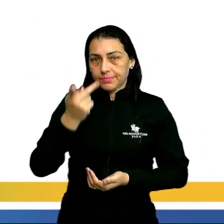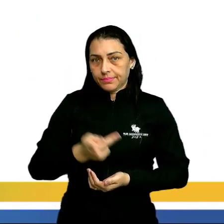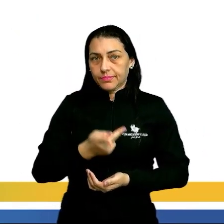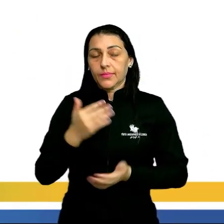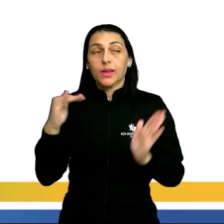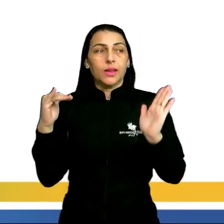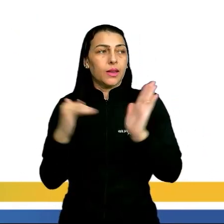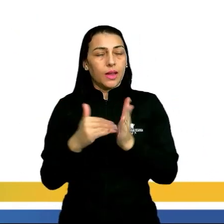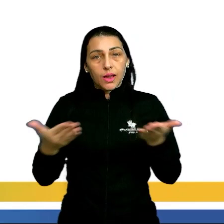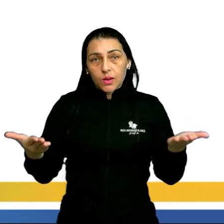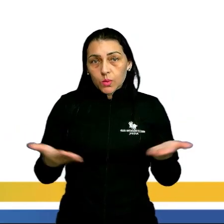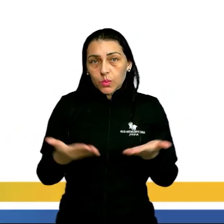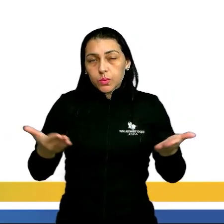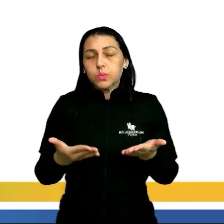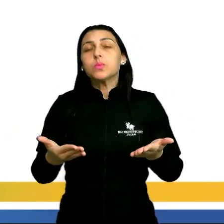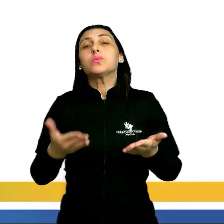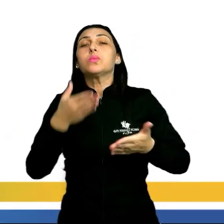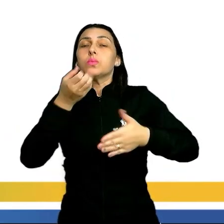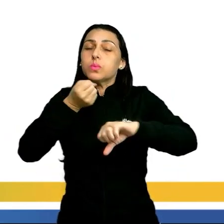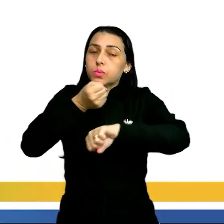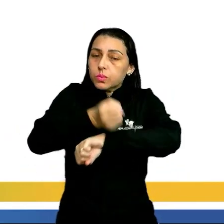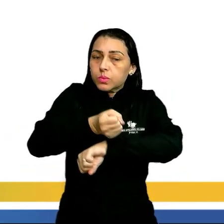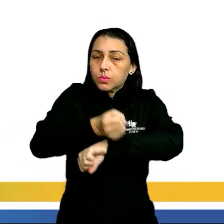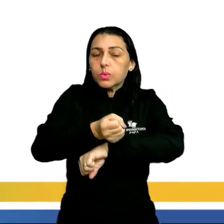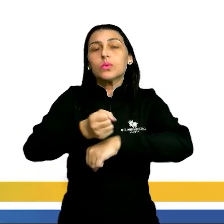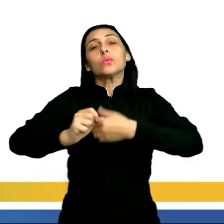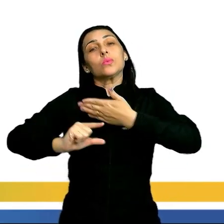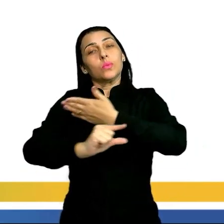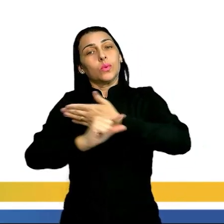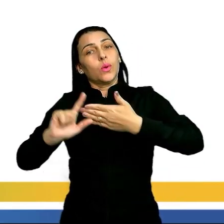o momento essa inserção aí do